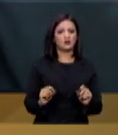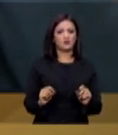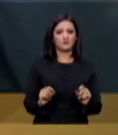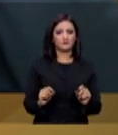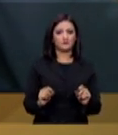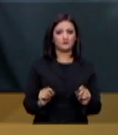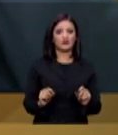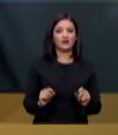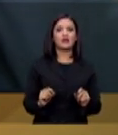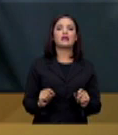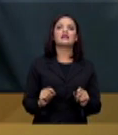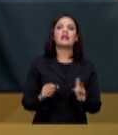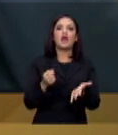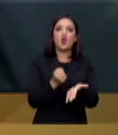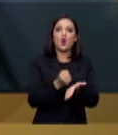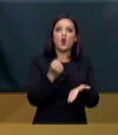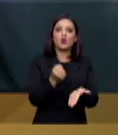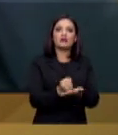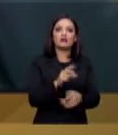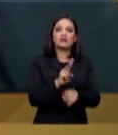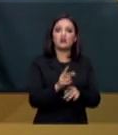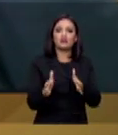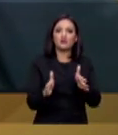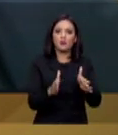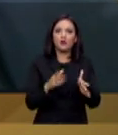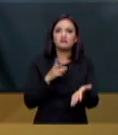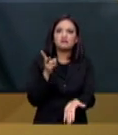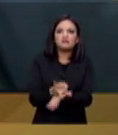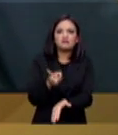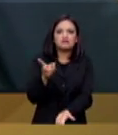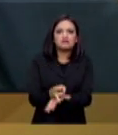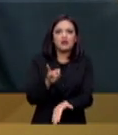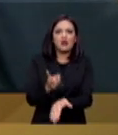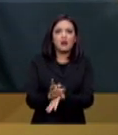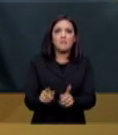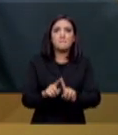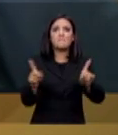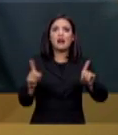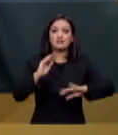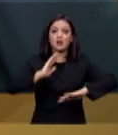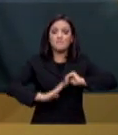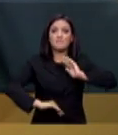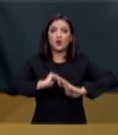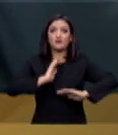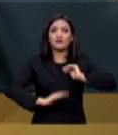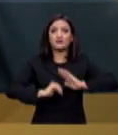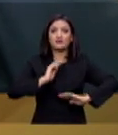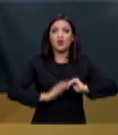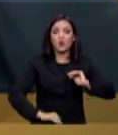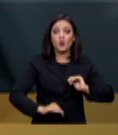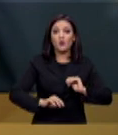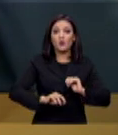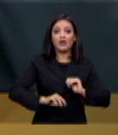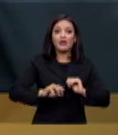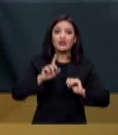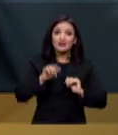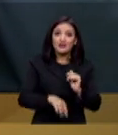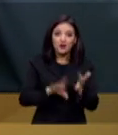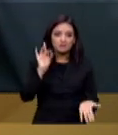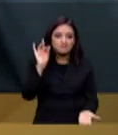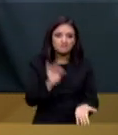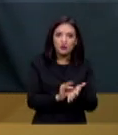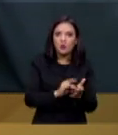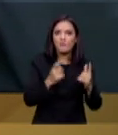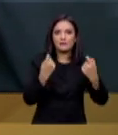uma contratação temporária de quadros para funções permanentes e contínuas do Estado,